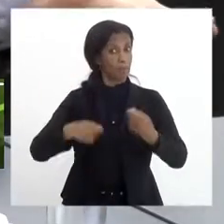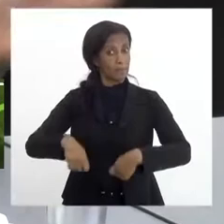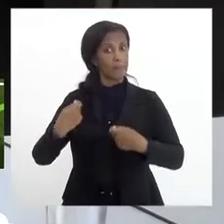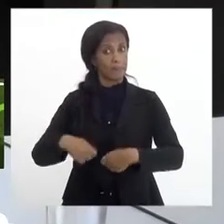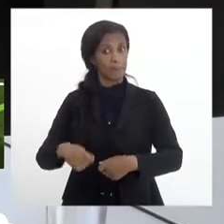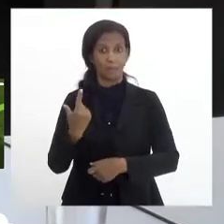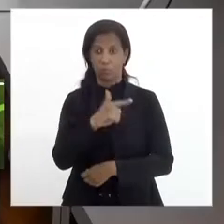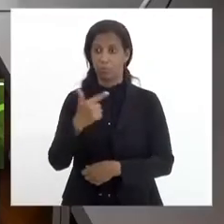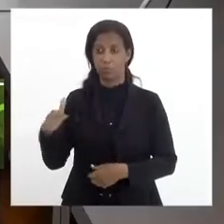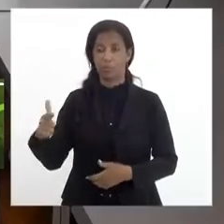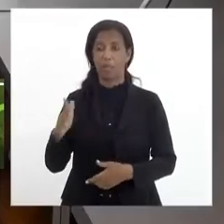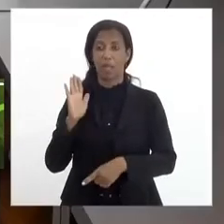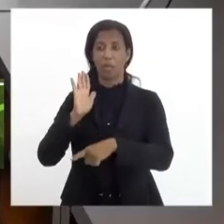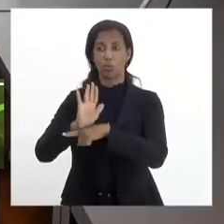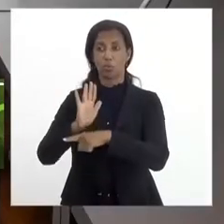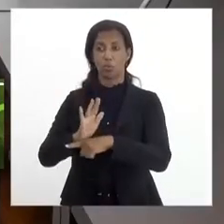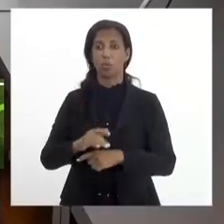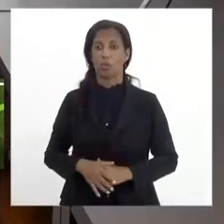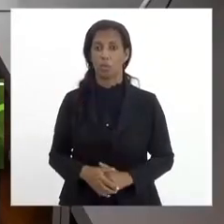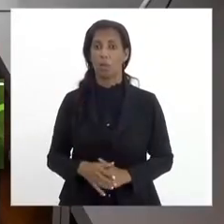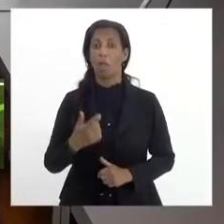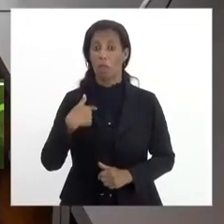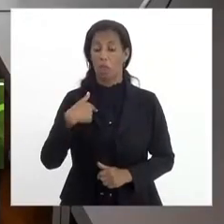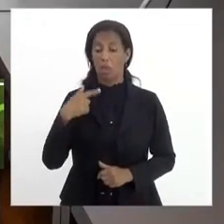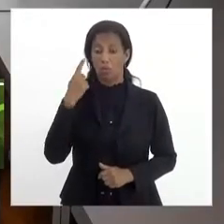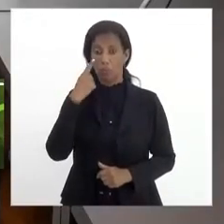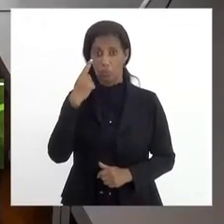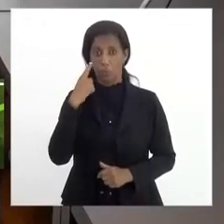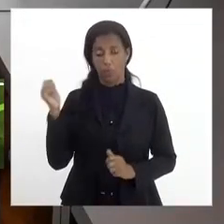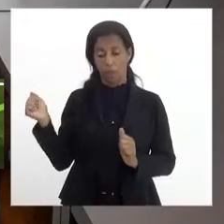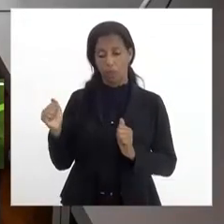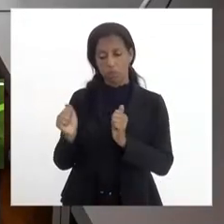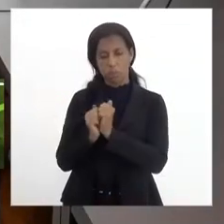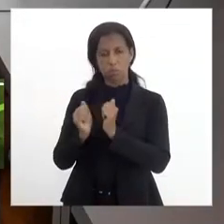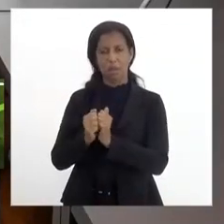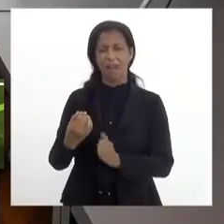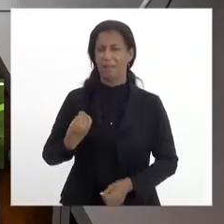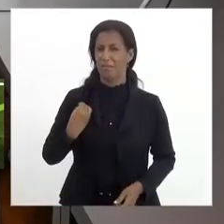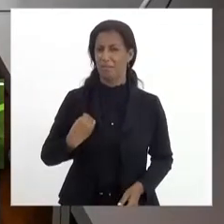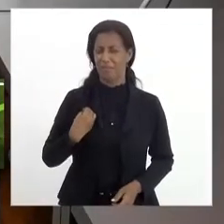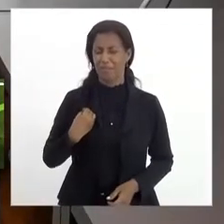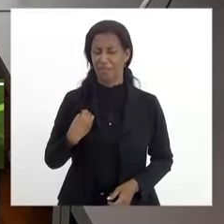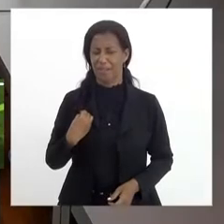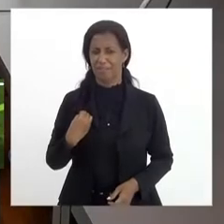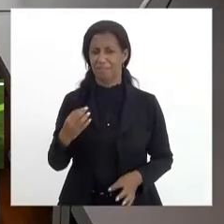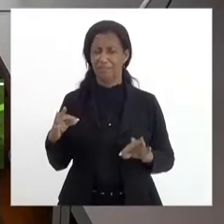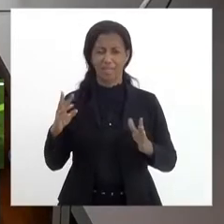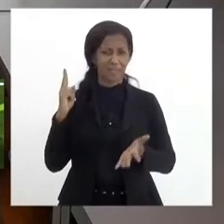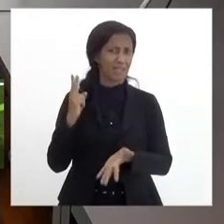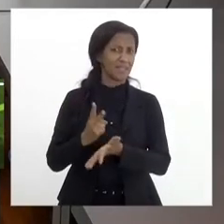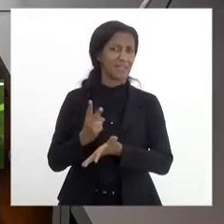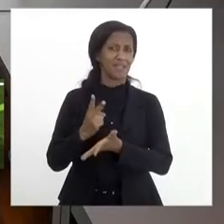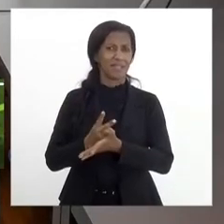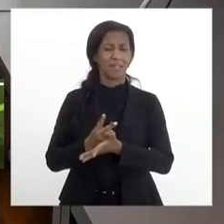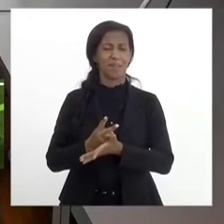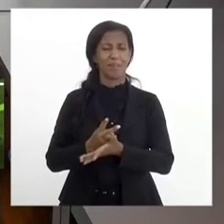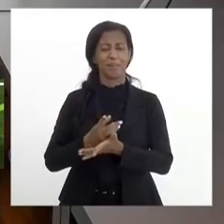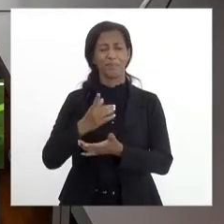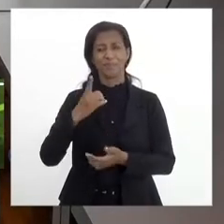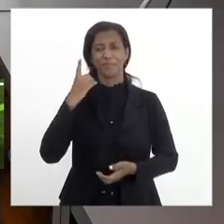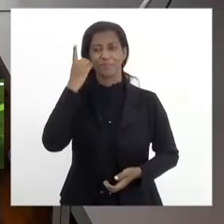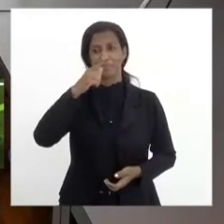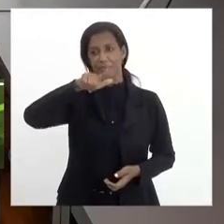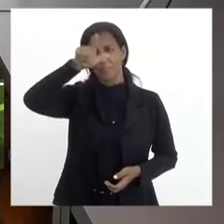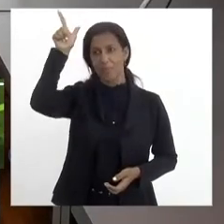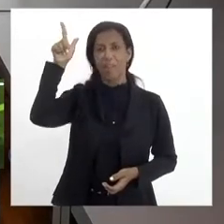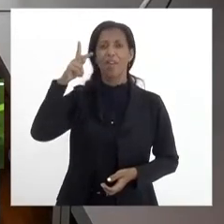mas eu vou trabalhar isso pessoalmente, porque, de fato, a vida da gente... Toda vez que o deputado Luiz Paulo fala isso, eu digo,